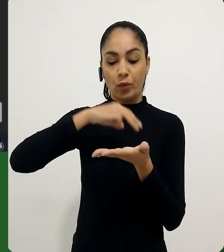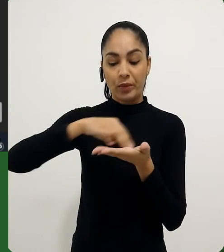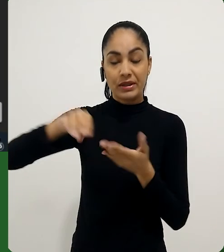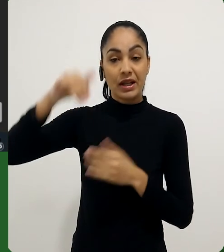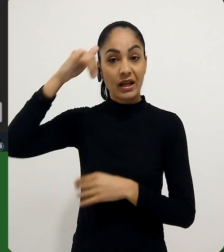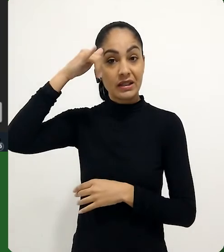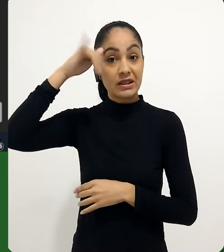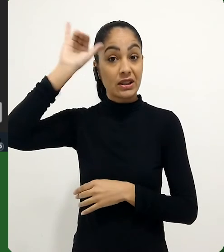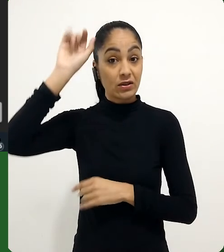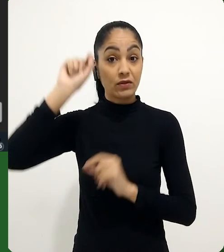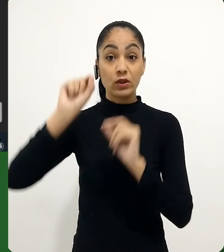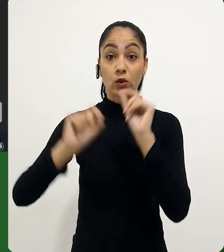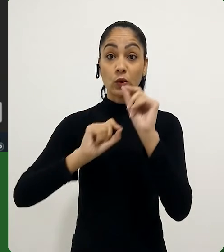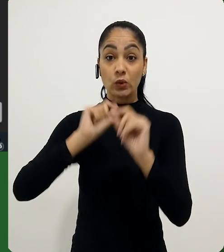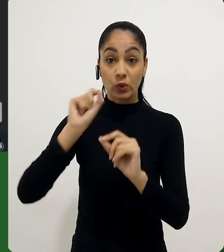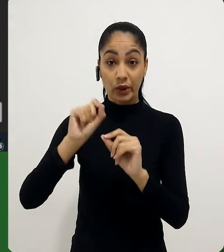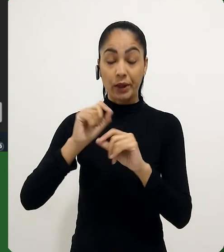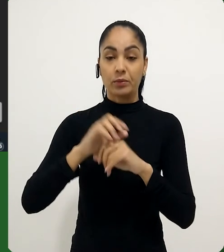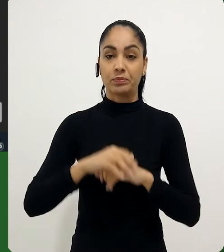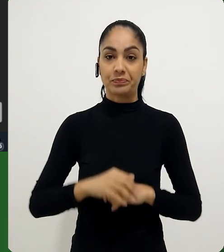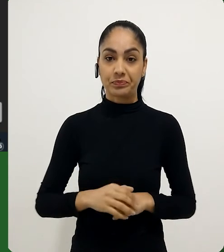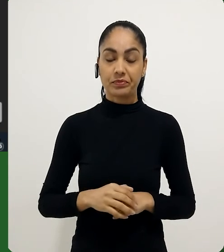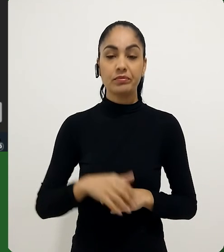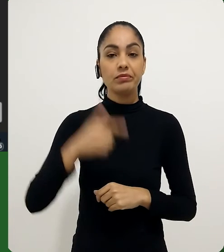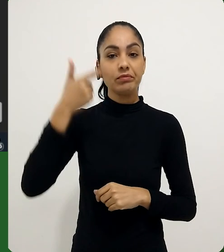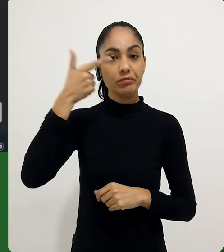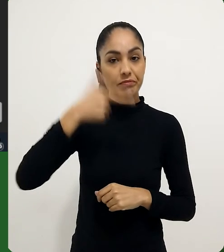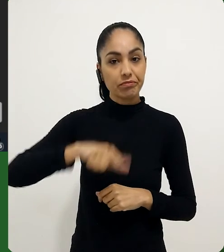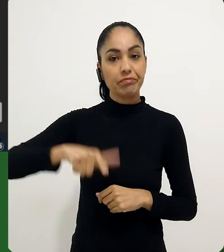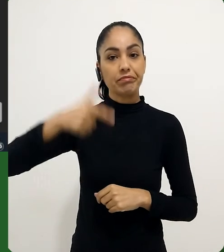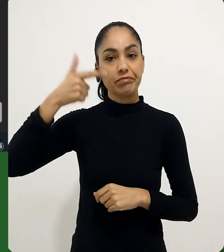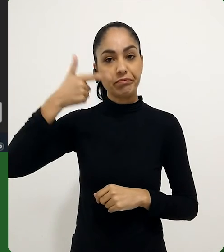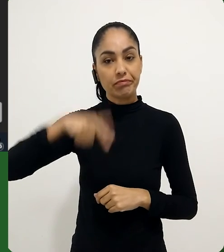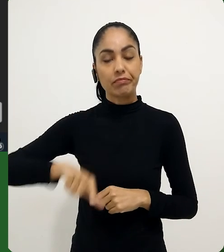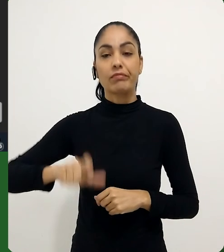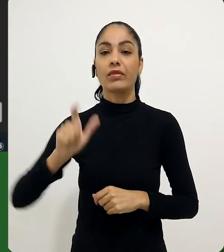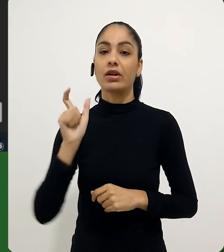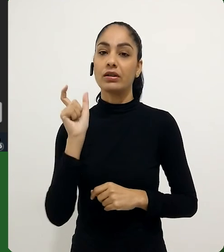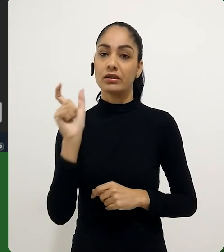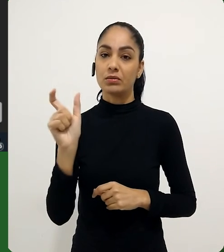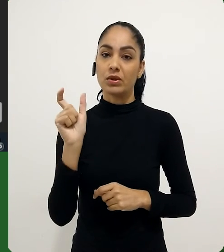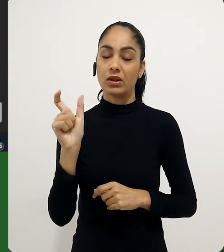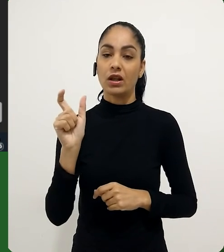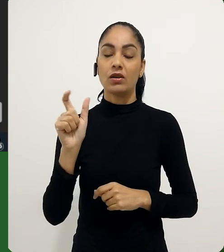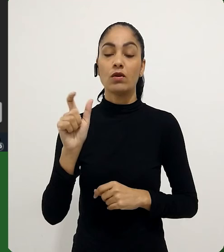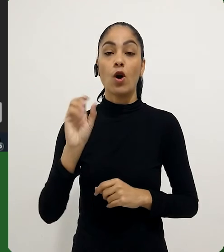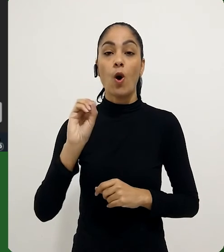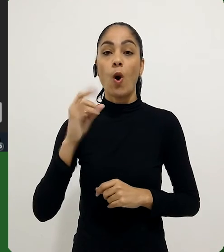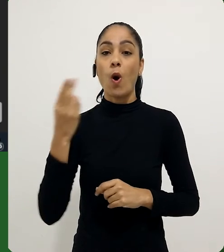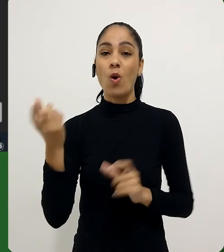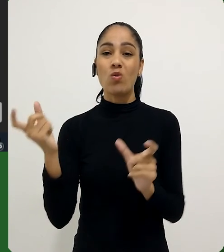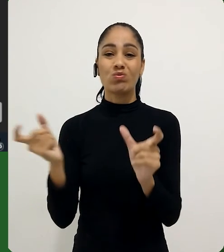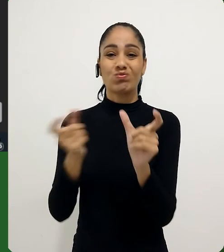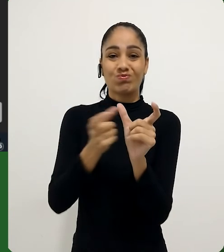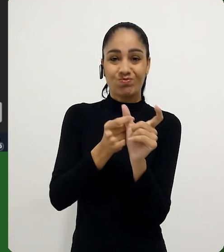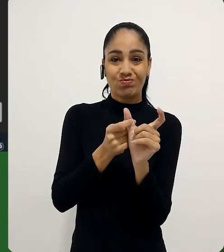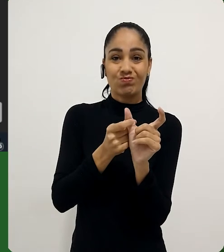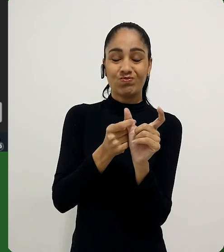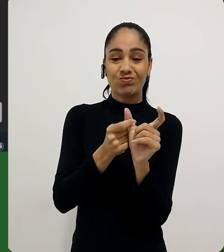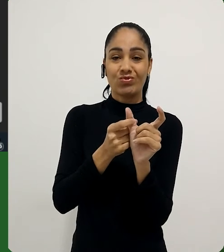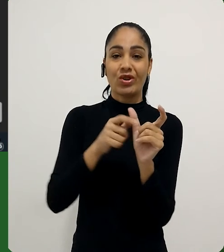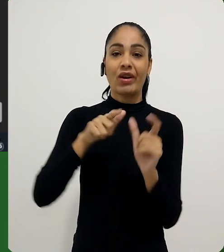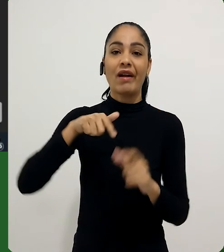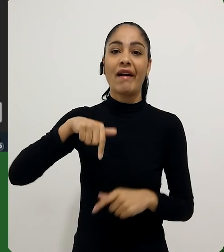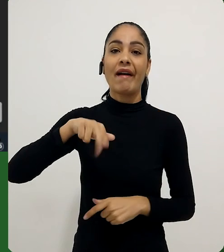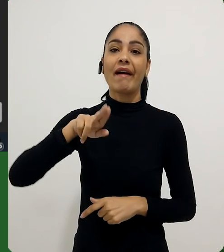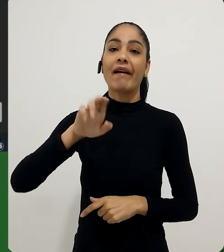o recado abaixo, evitando, tanto quanto possível, a repetição de palavras e o excessivo uso